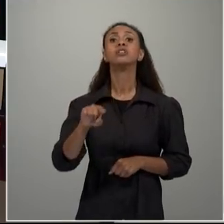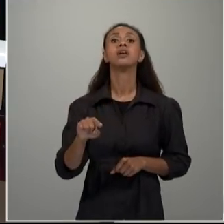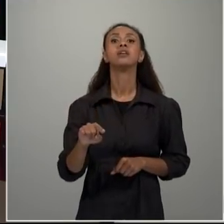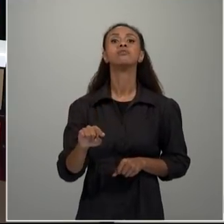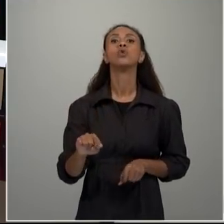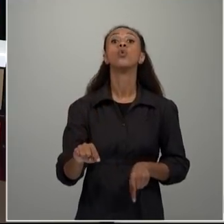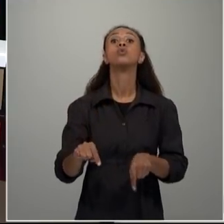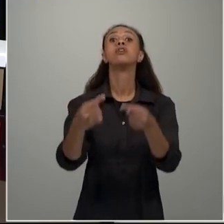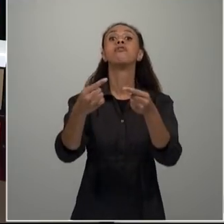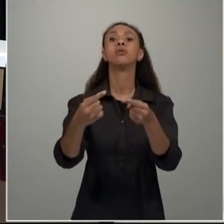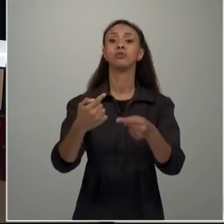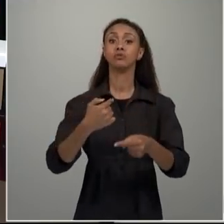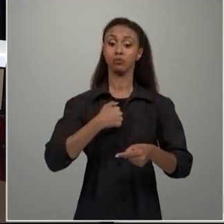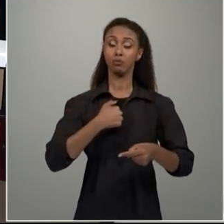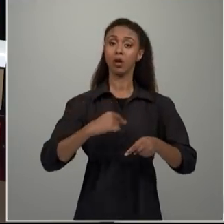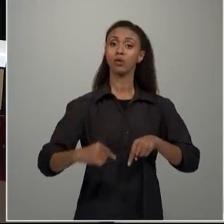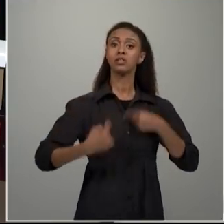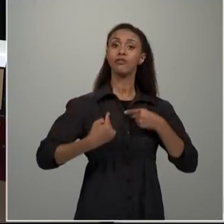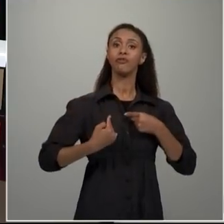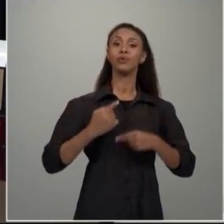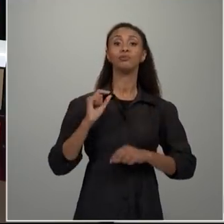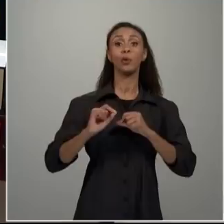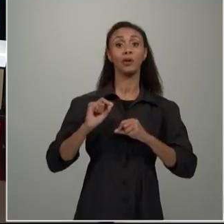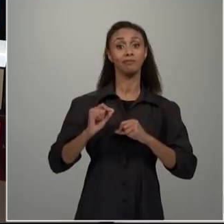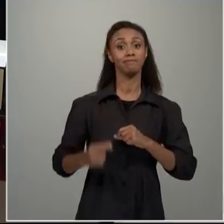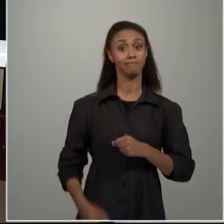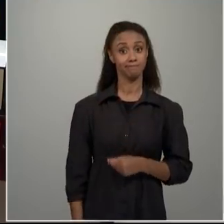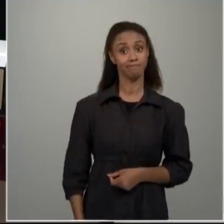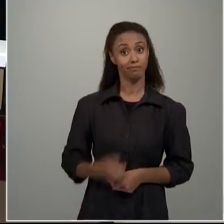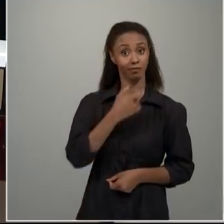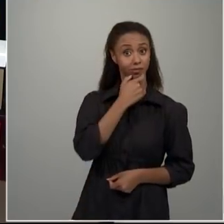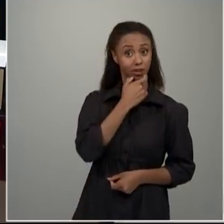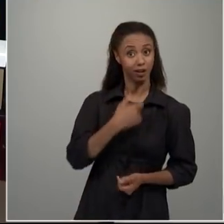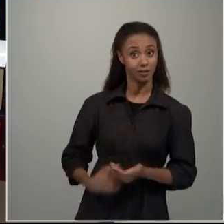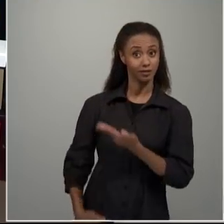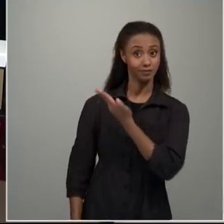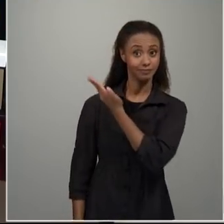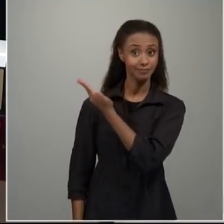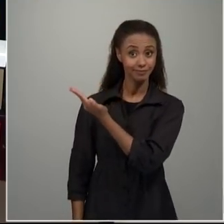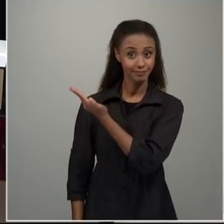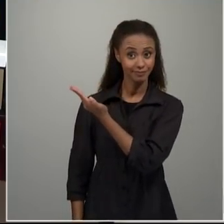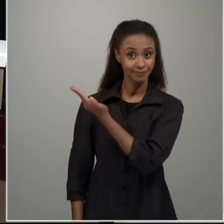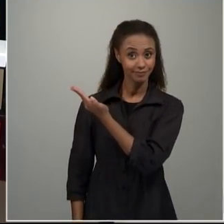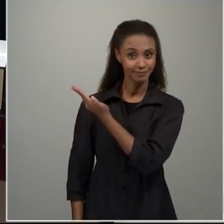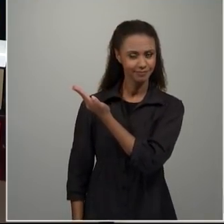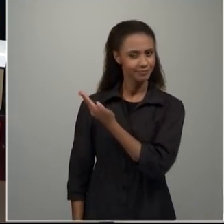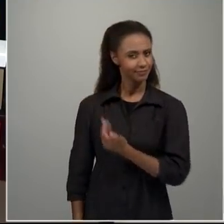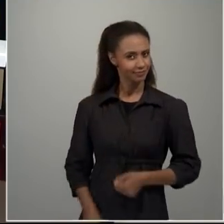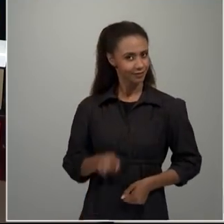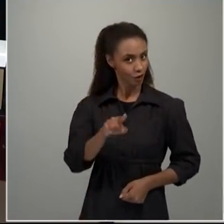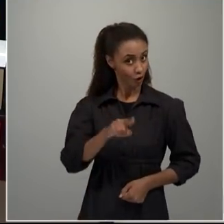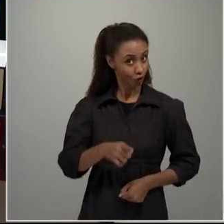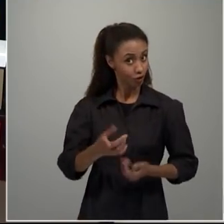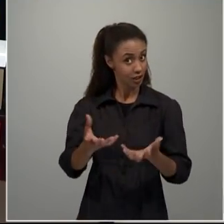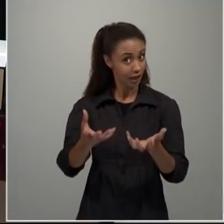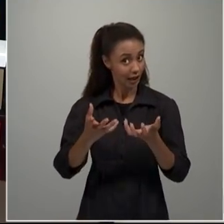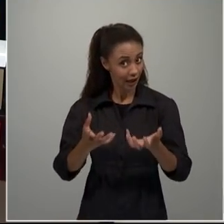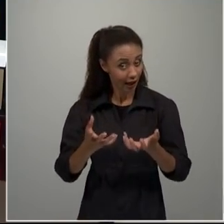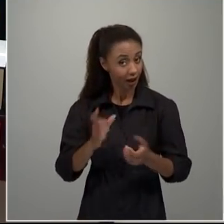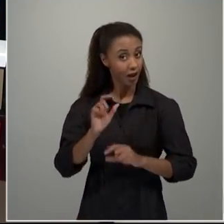o meu desafio é chaland o céu ou seja é você está disposto a junto com a gente